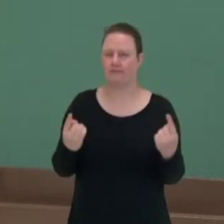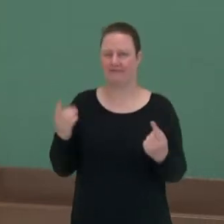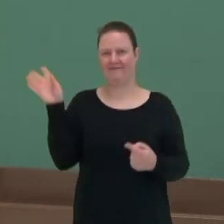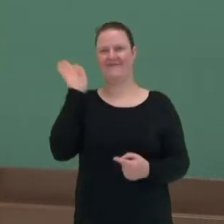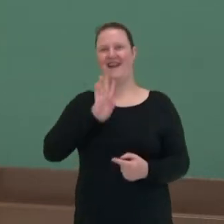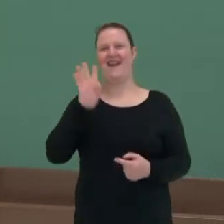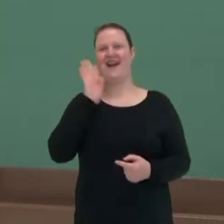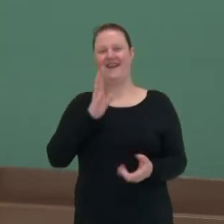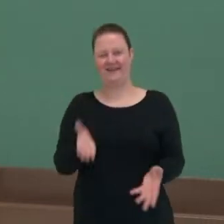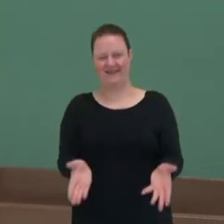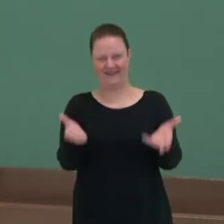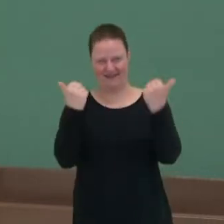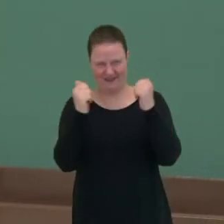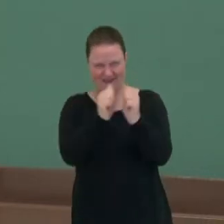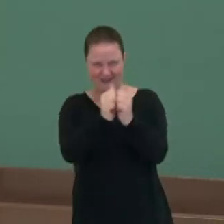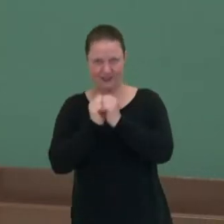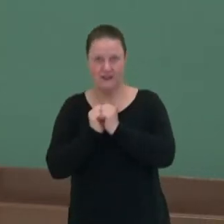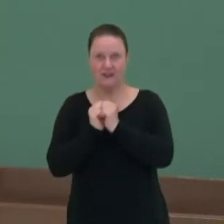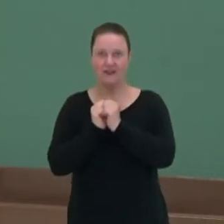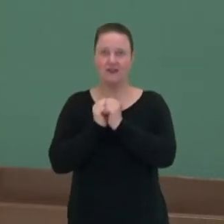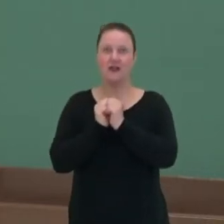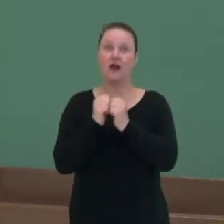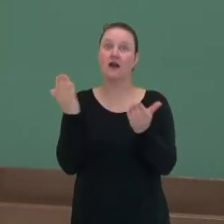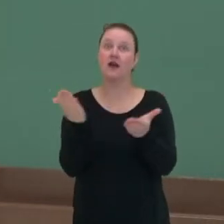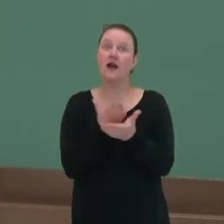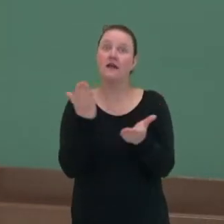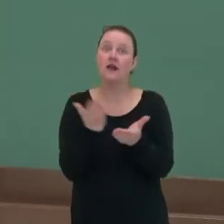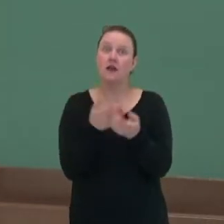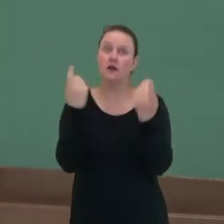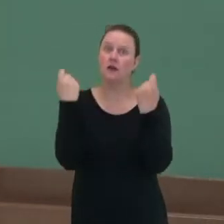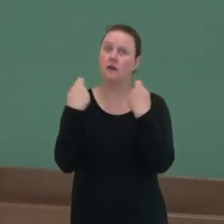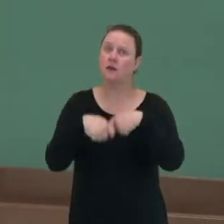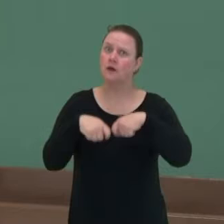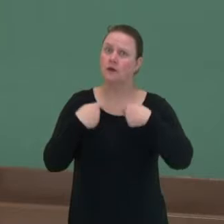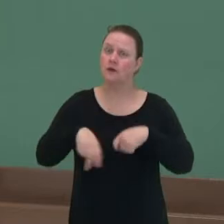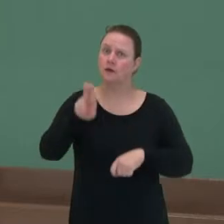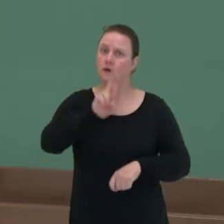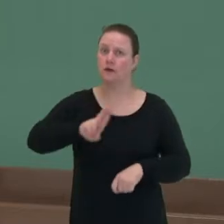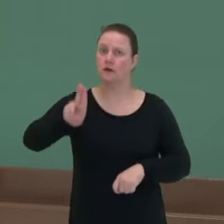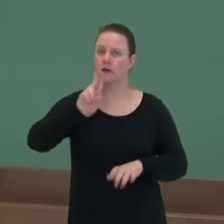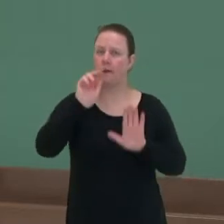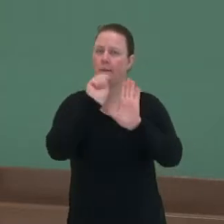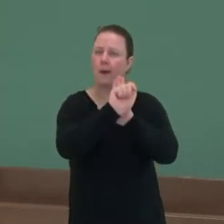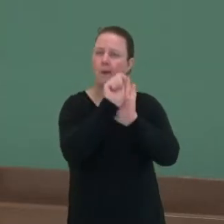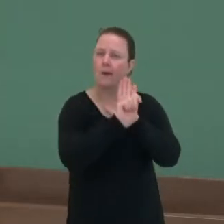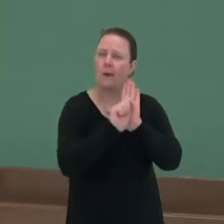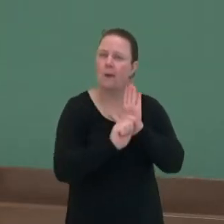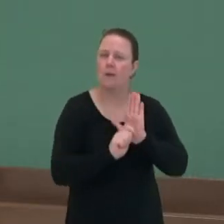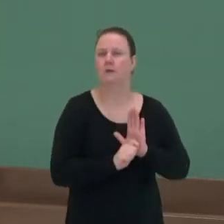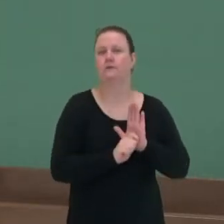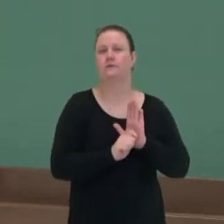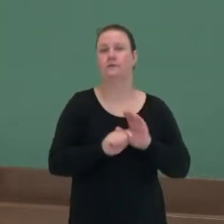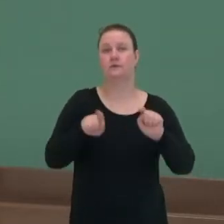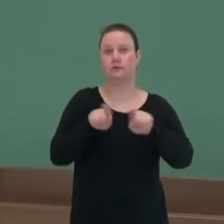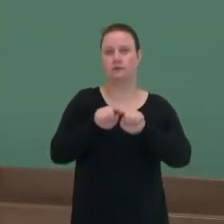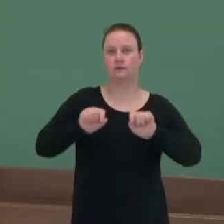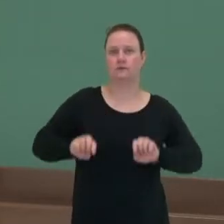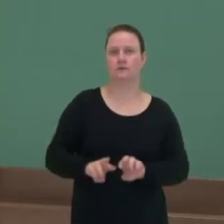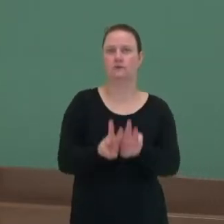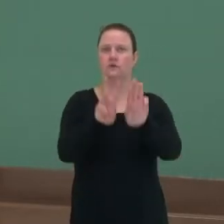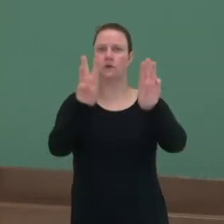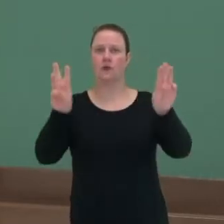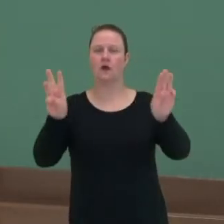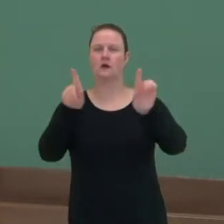legal, eu espero que você goste, por isso o caderno tem que estar aí com você, para fazer o registro. Tem um site, então você vai anotar